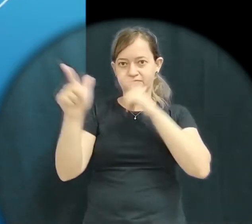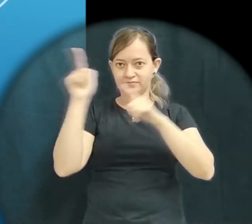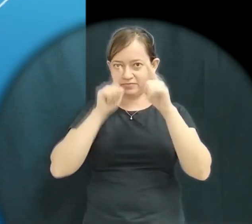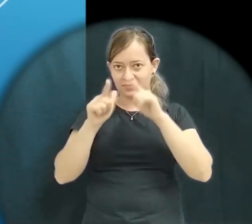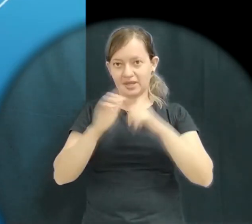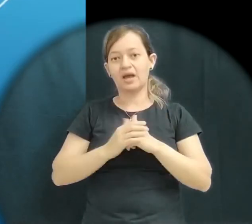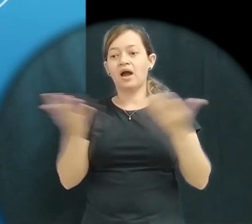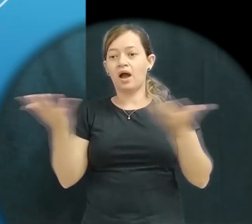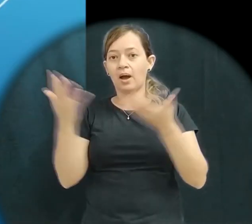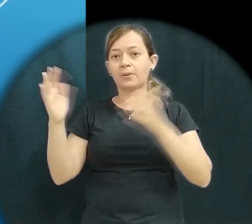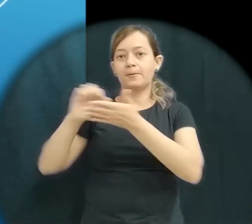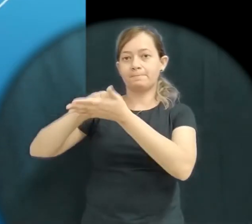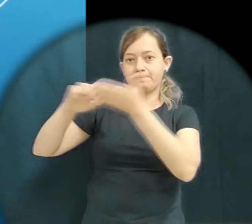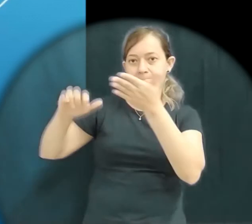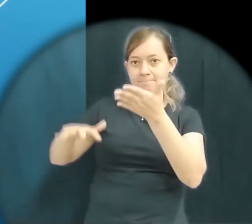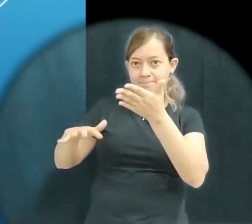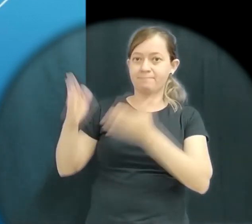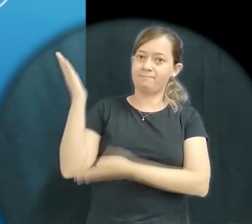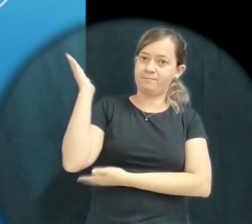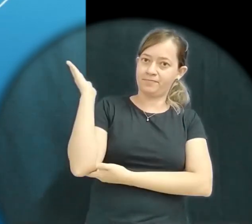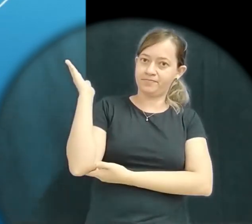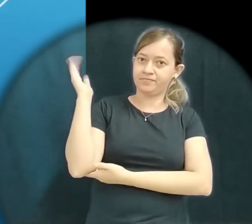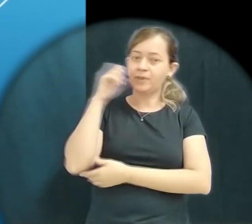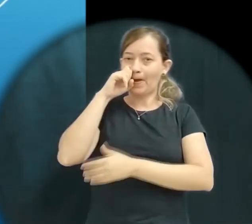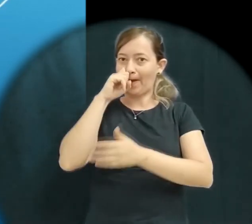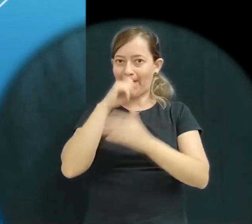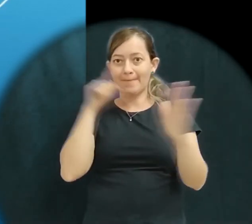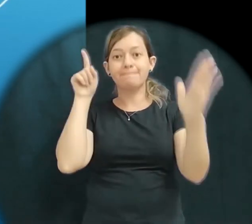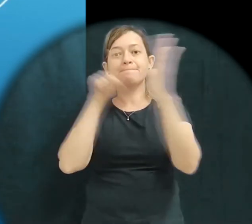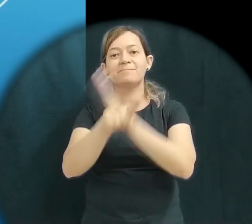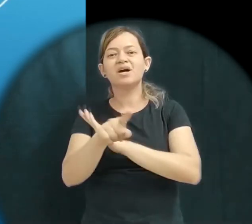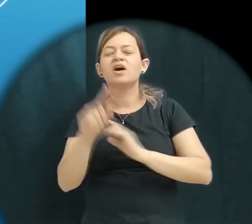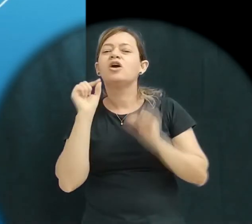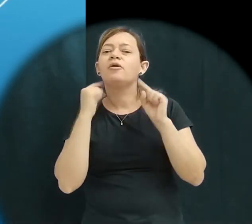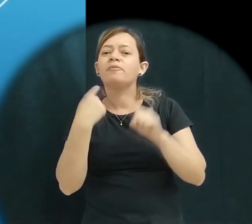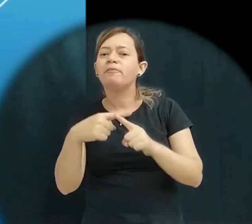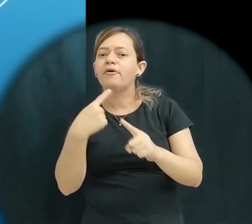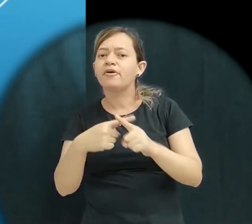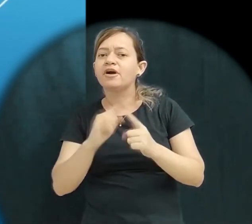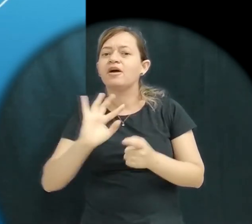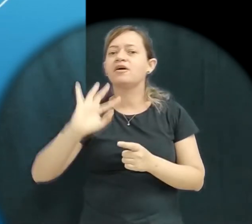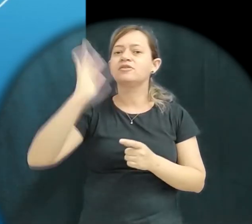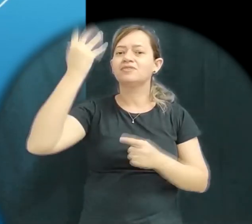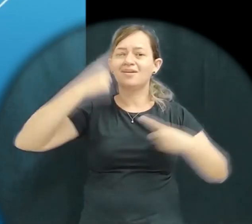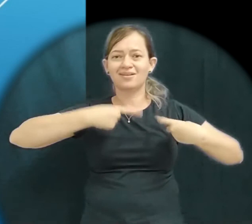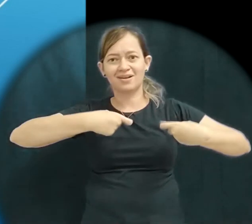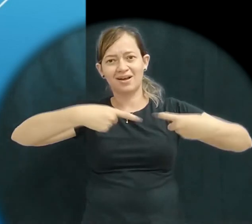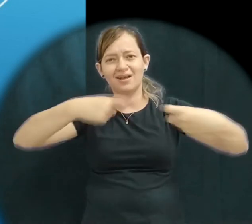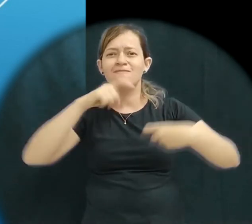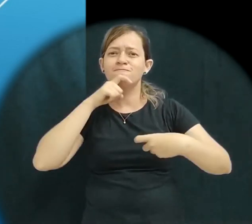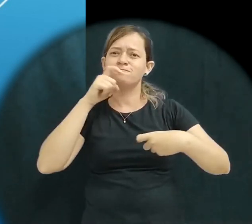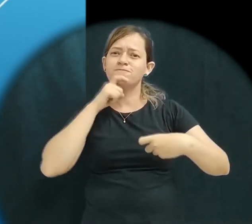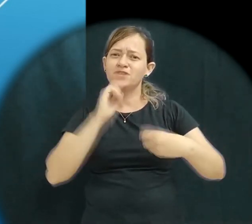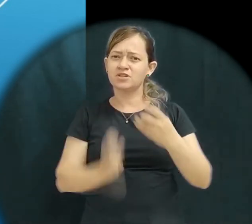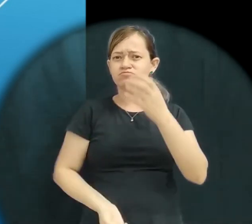Agora vamos responder essa pequena atividade. A primeira questão: o que motivou a Guerra Fria? Você vai responder quais foram os